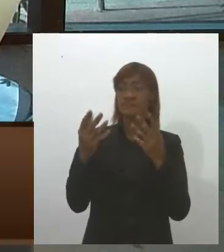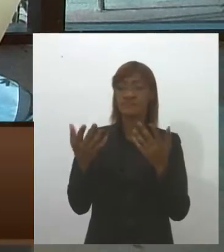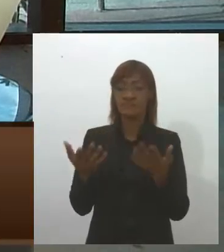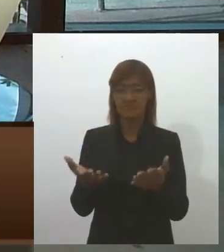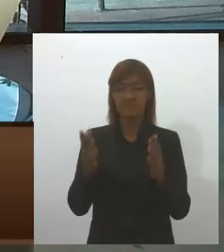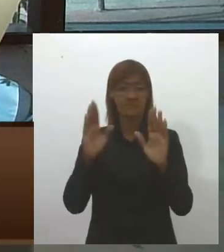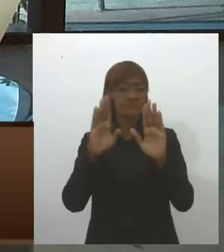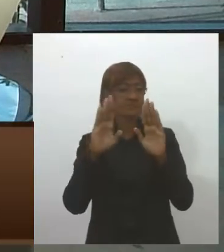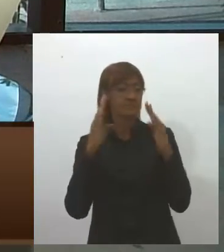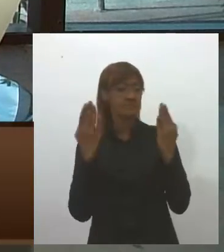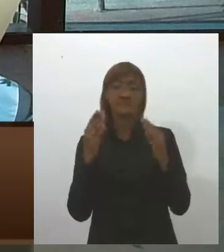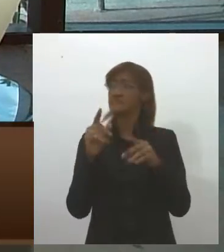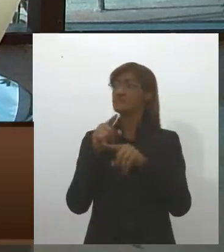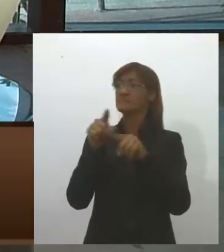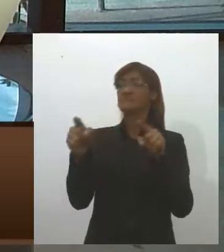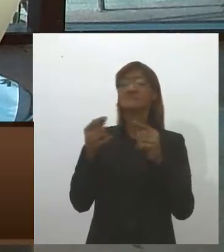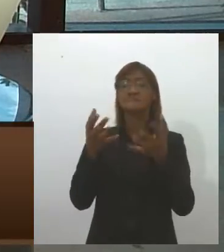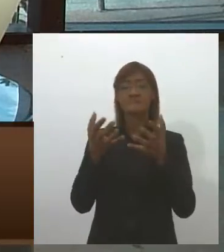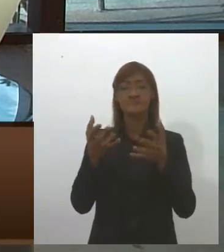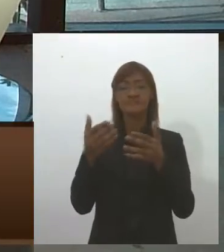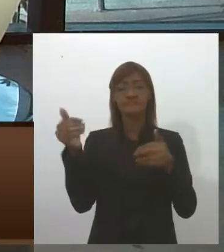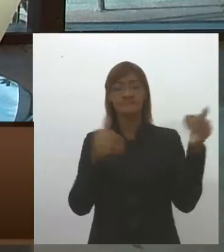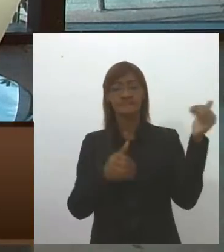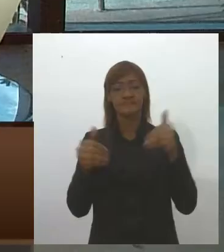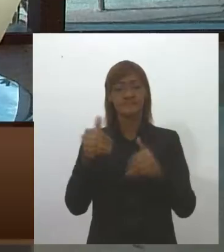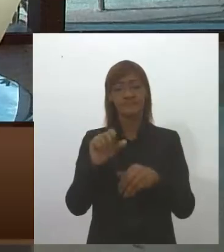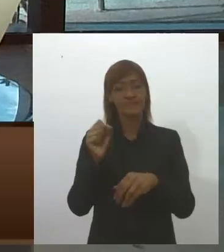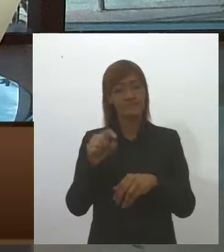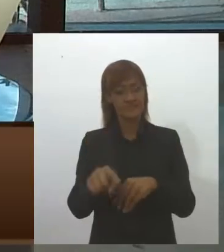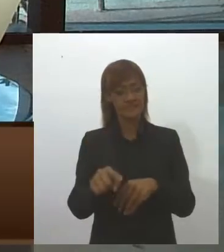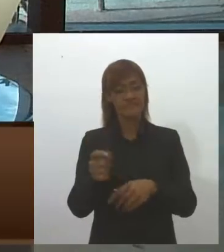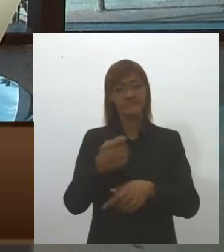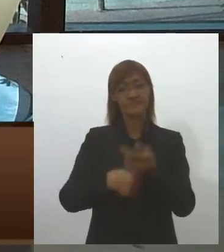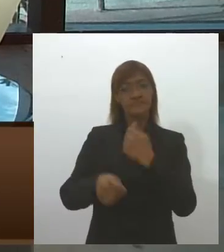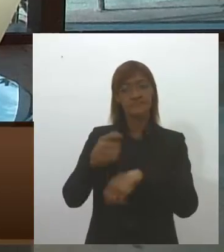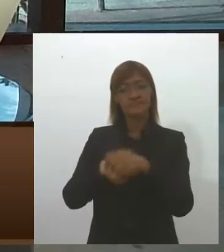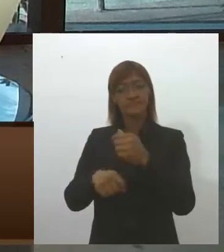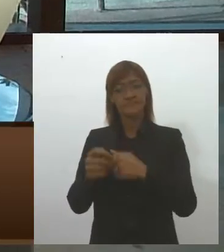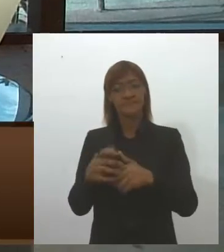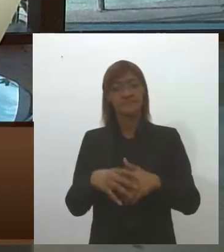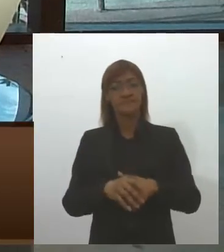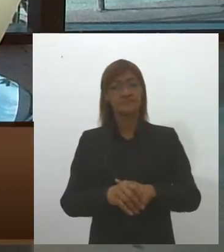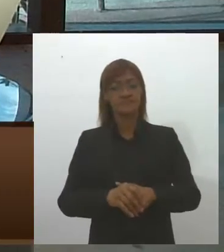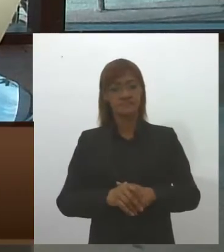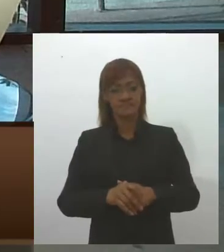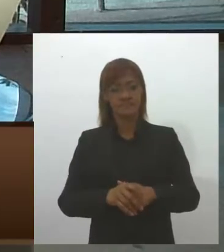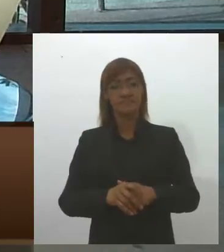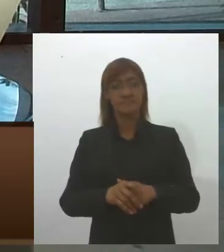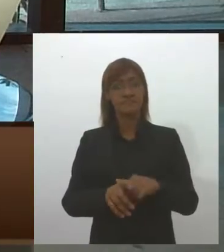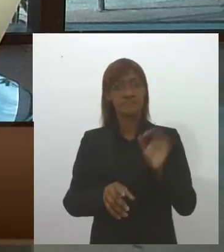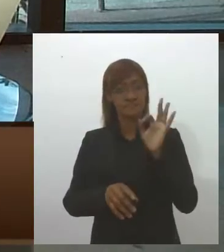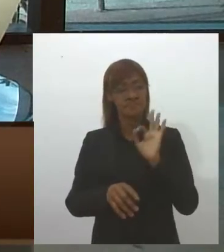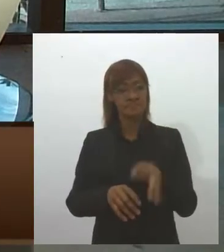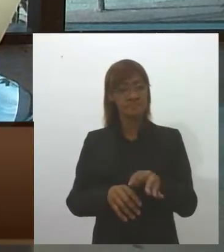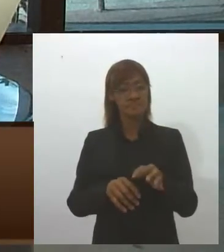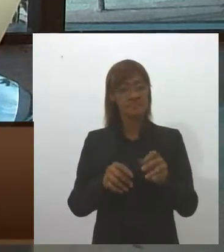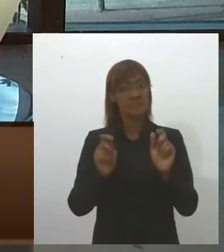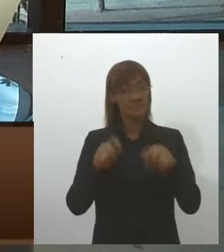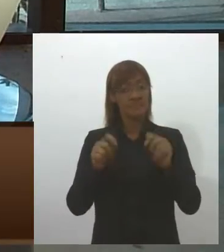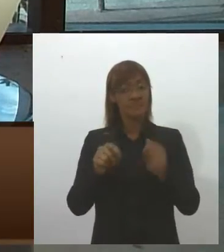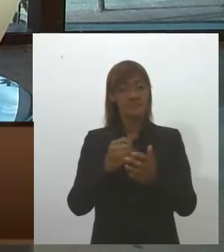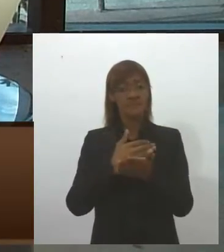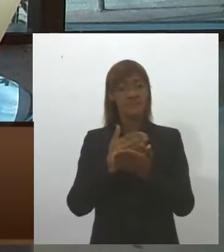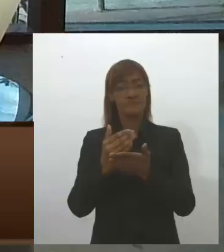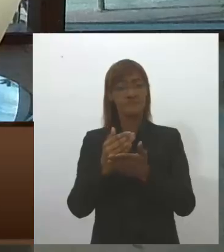que vocês tentam aí atrair para Sergipe, o setor de negócios, de eventos, de feiras, que já dá para começar a se pensar